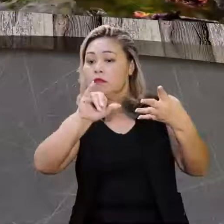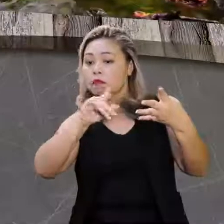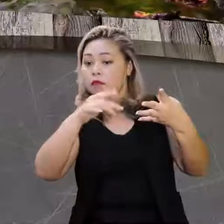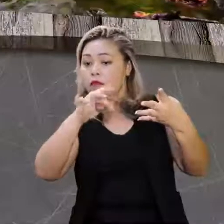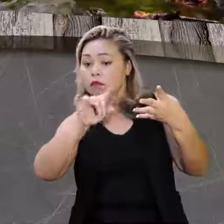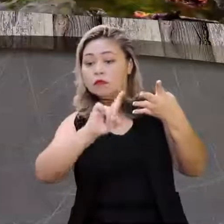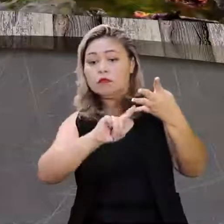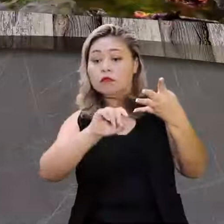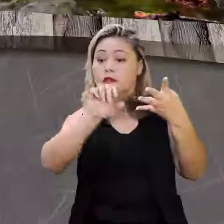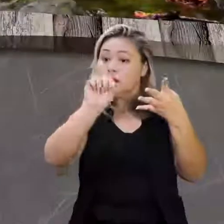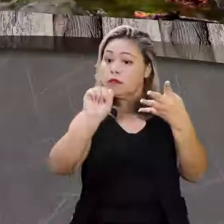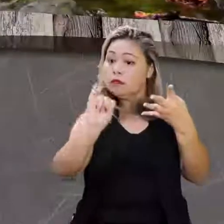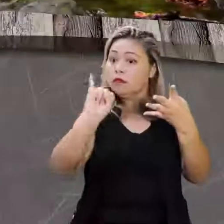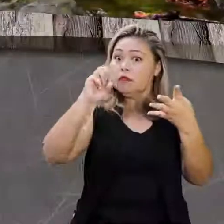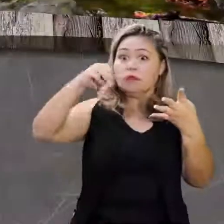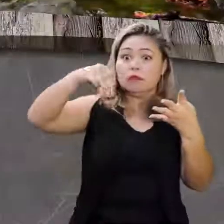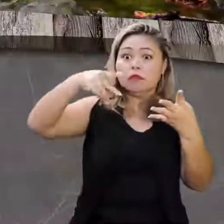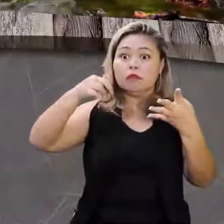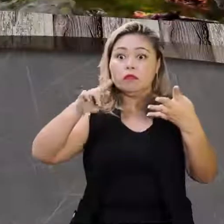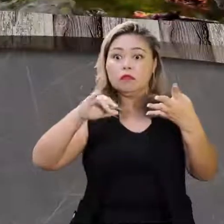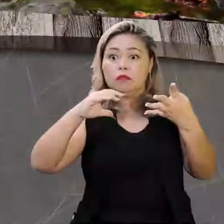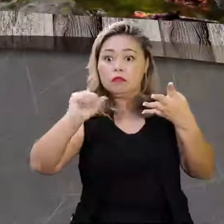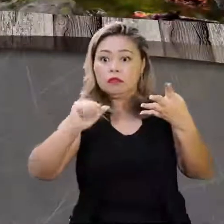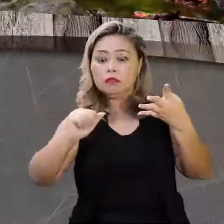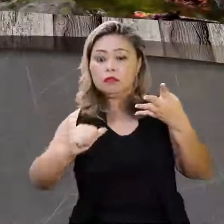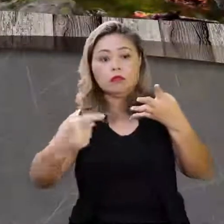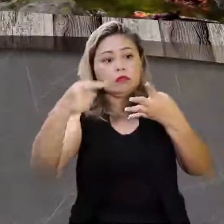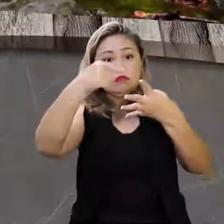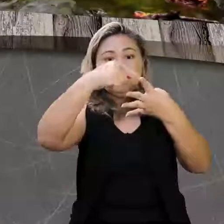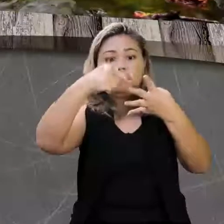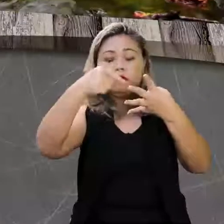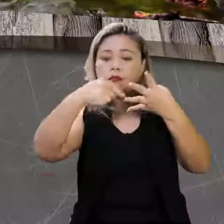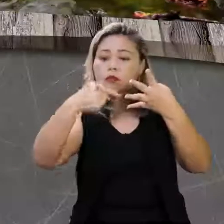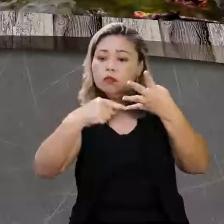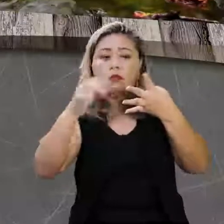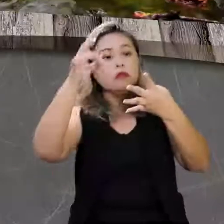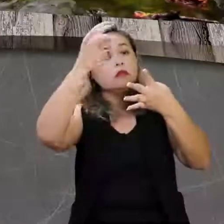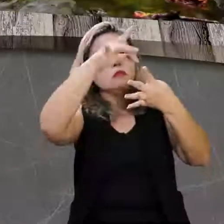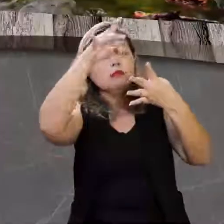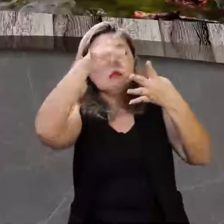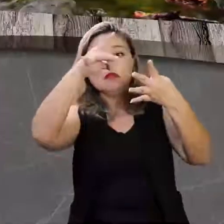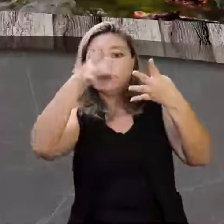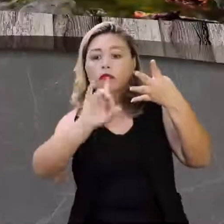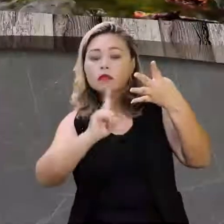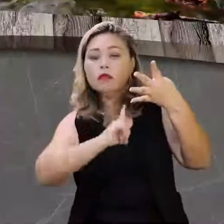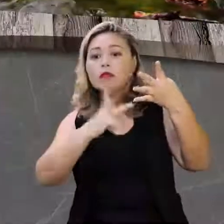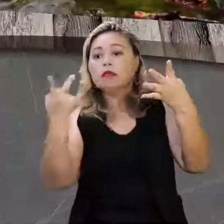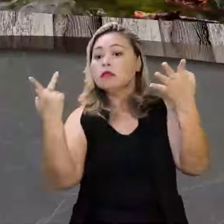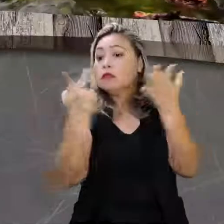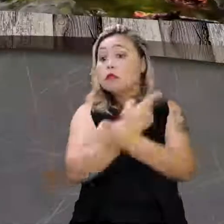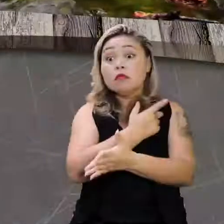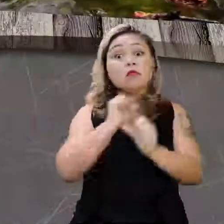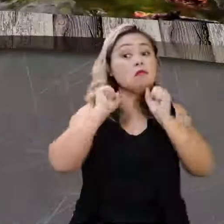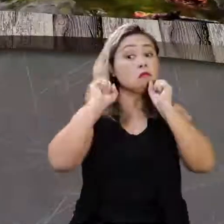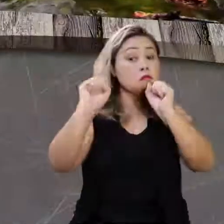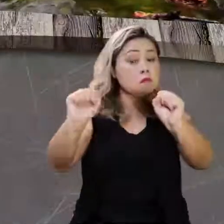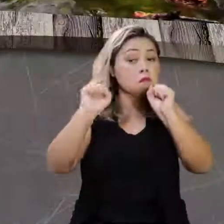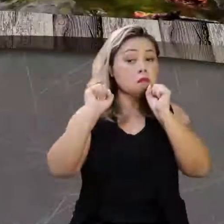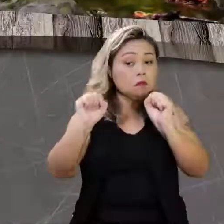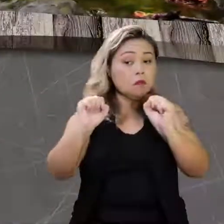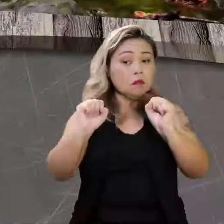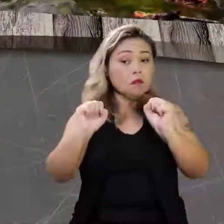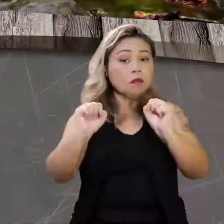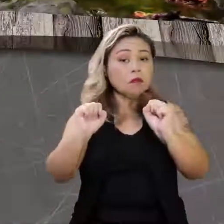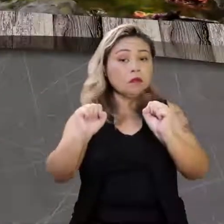peripátrica, simpátrica. Vou dizer assim, né? São as 4. Cada uma delas pode estar acontecendo,